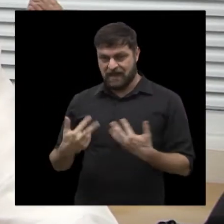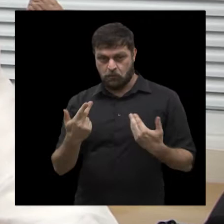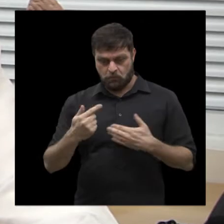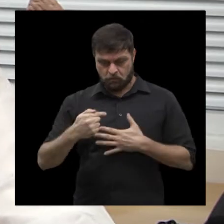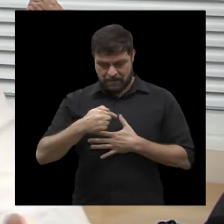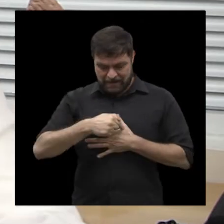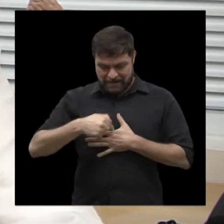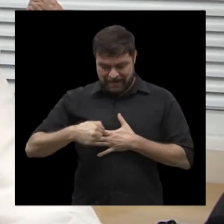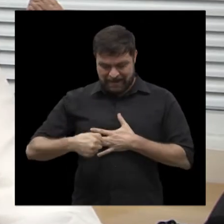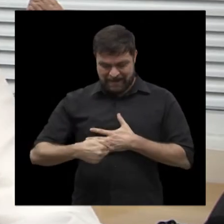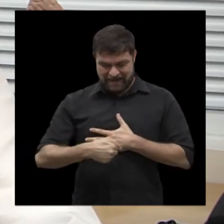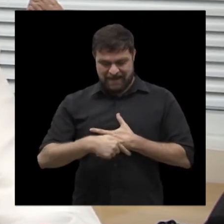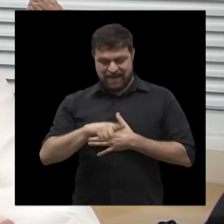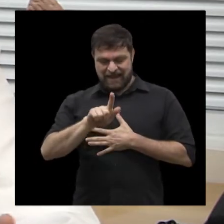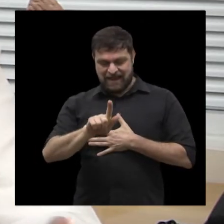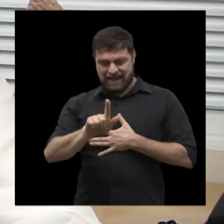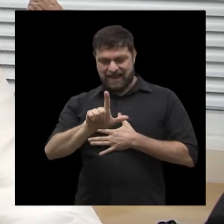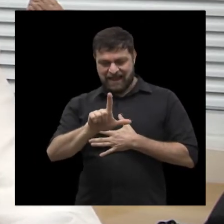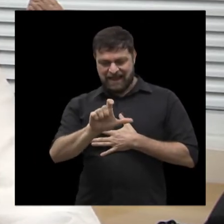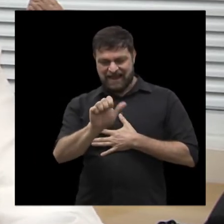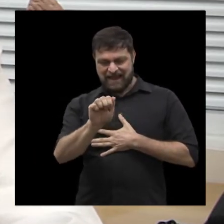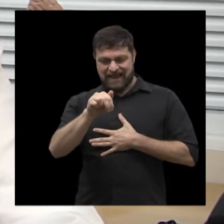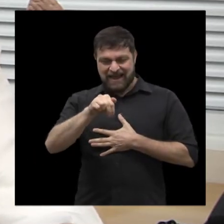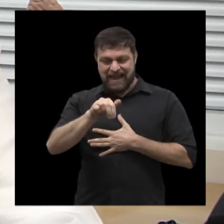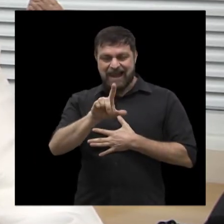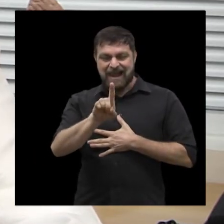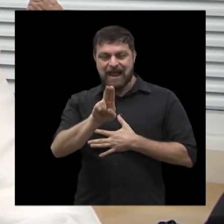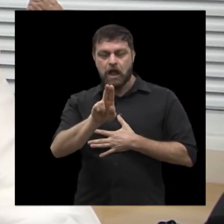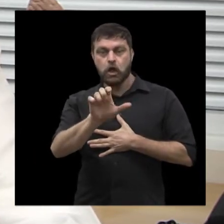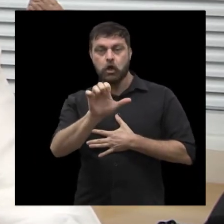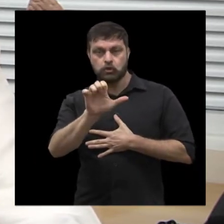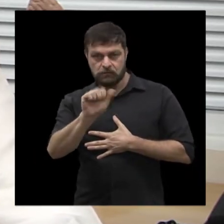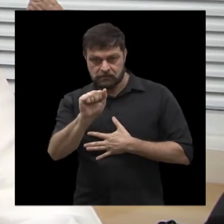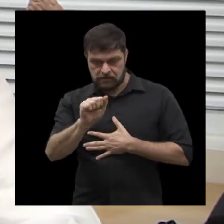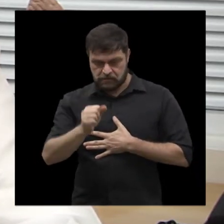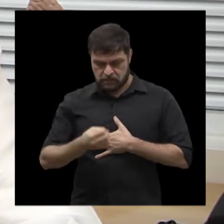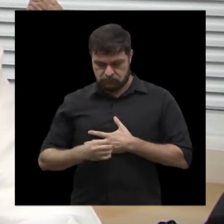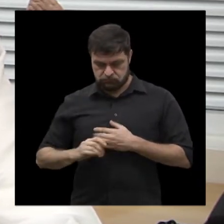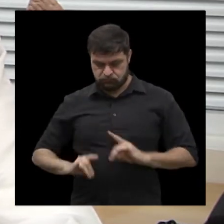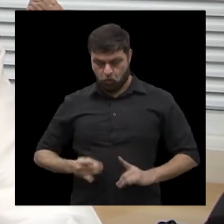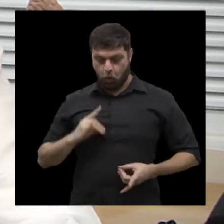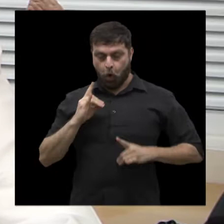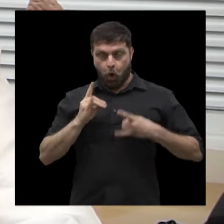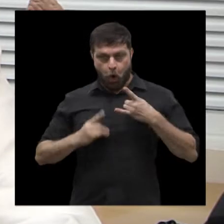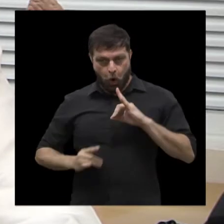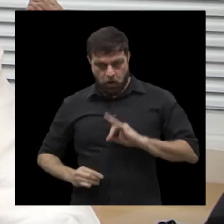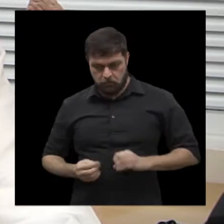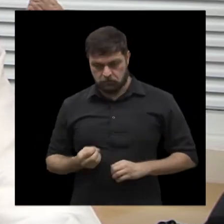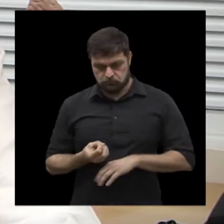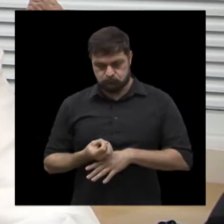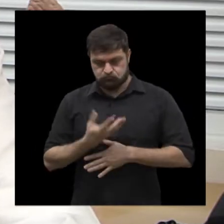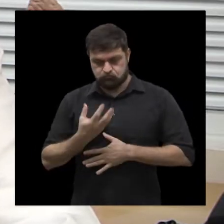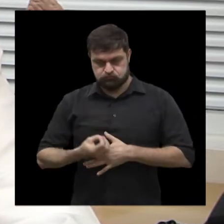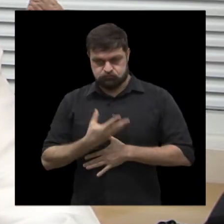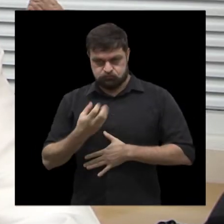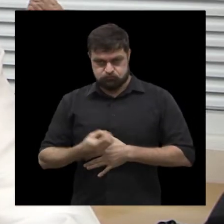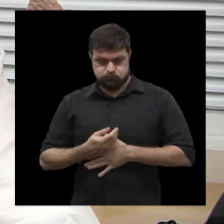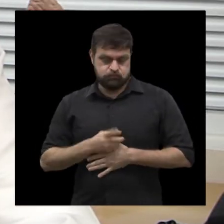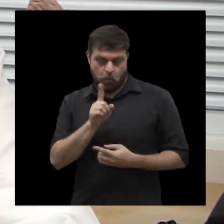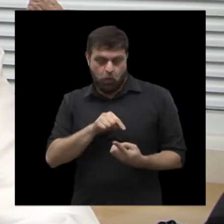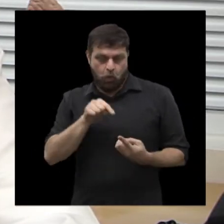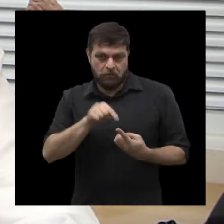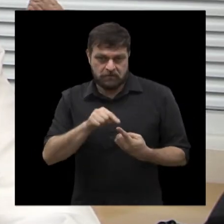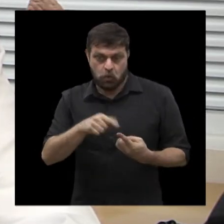na produção de alguns hormônios, que são importantes para o nosso dia a dia. Até de um hormônio que estimula a medula óssea